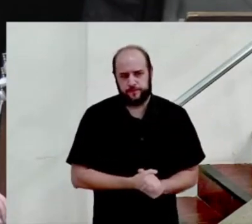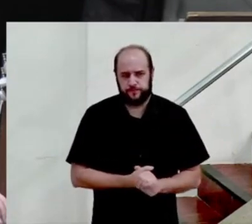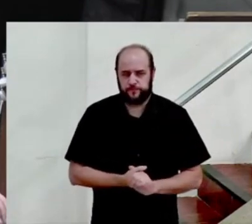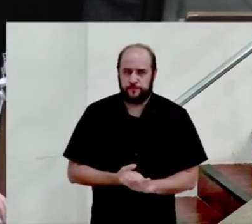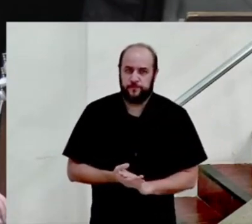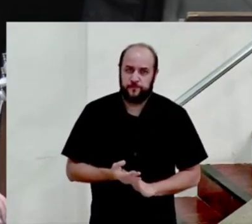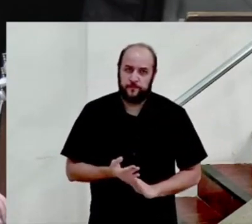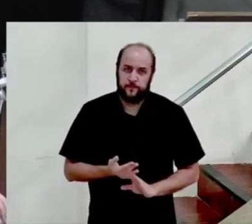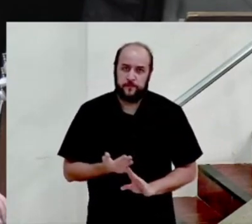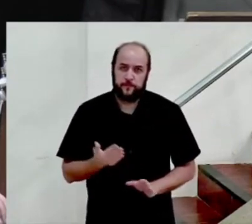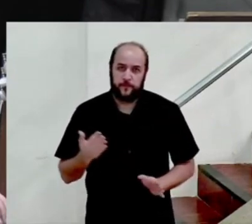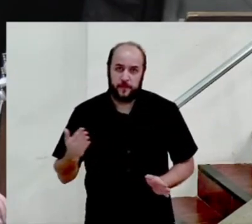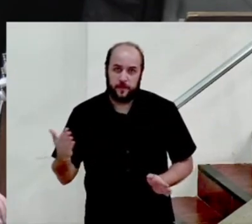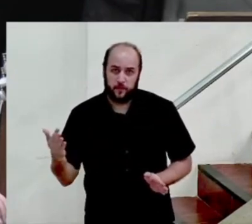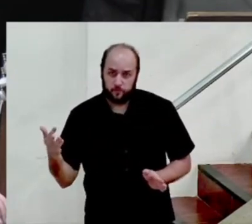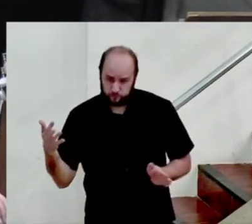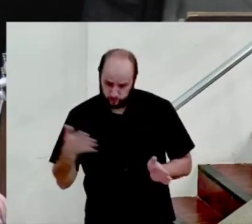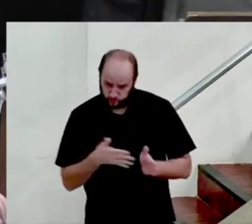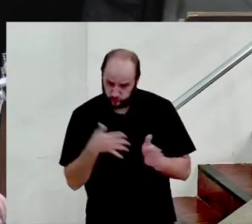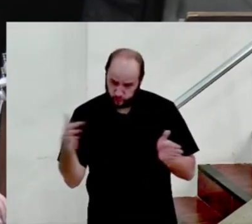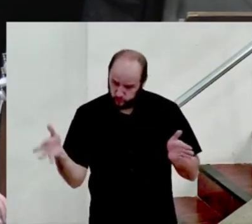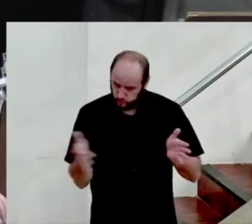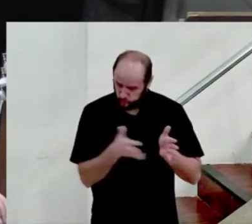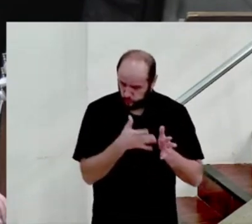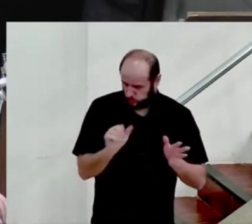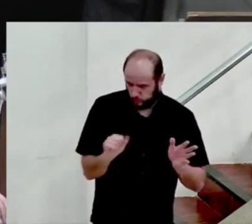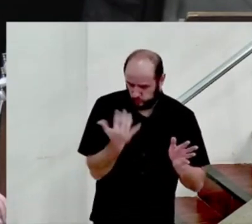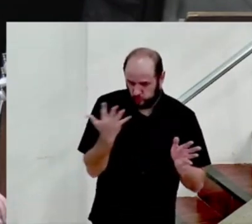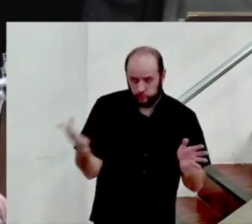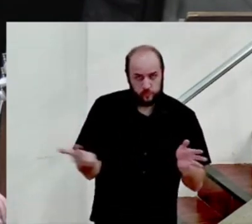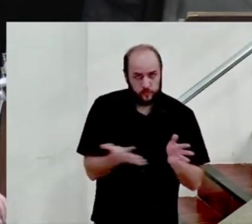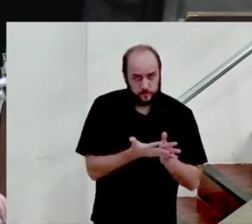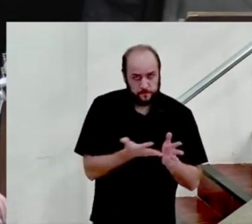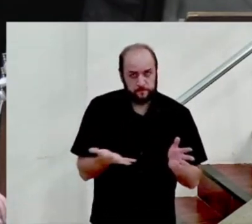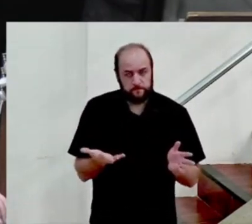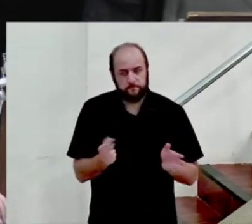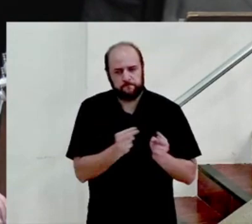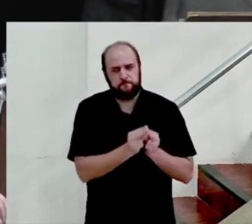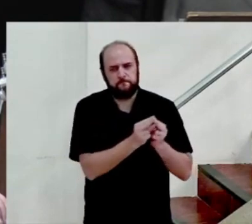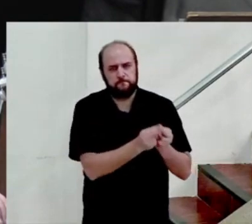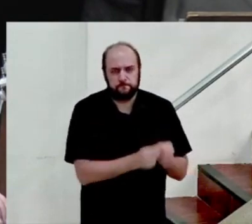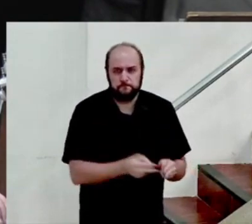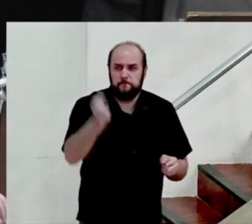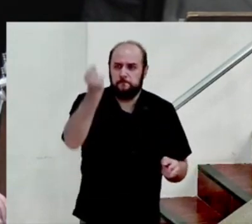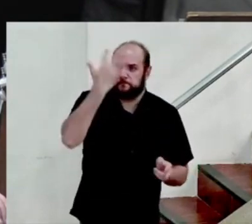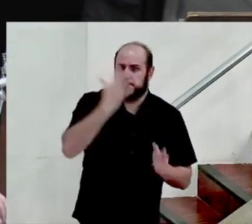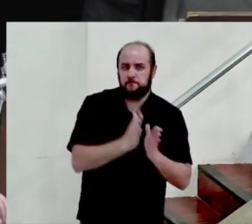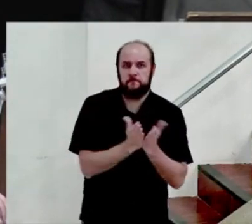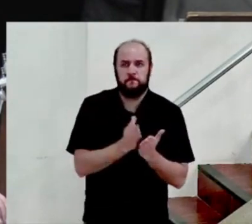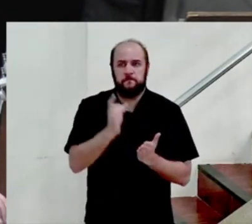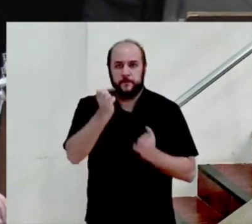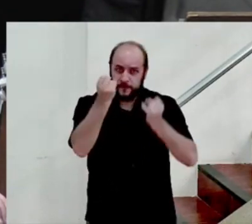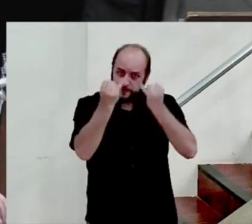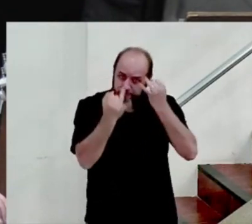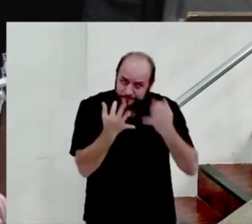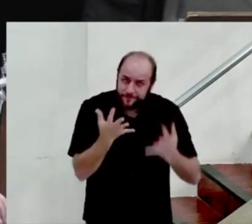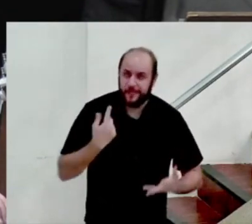momento, Noé, sua casa e todos os seres humanos, à luz daquilo que a Bíblia parece nos